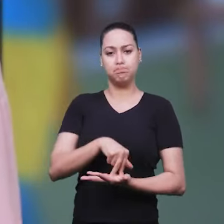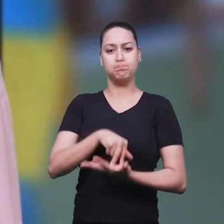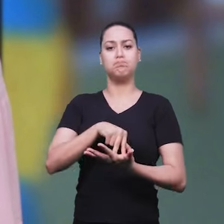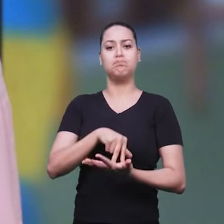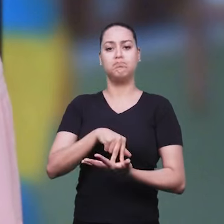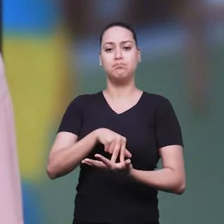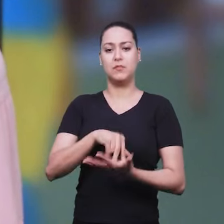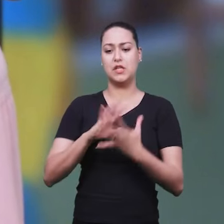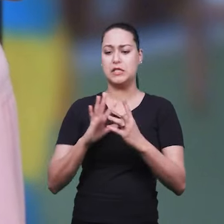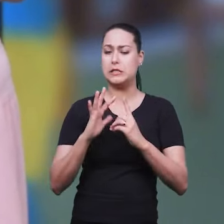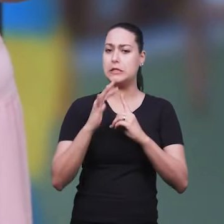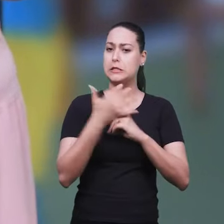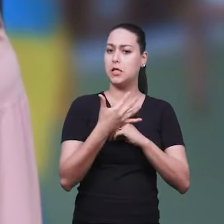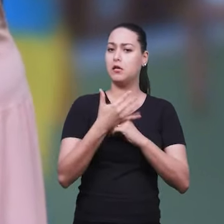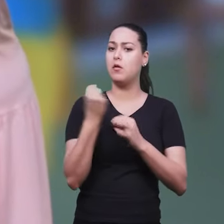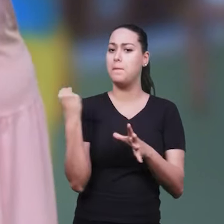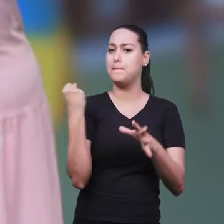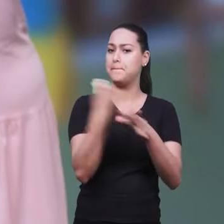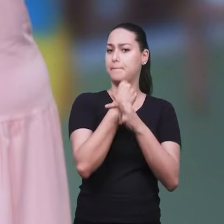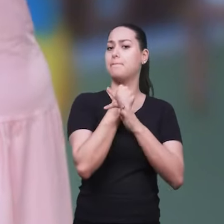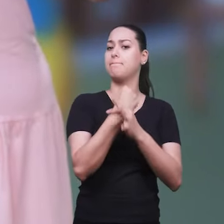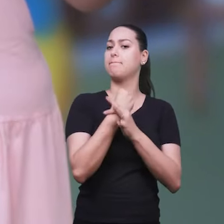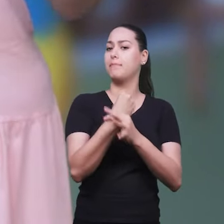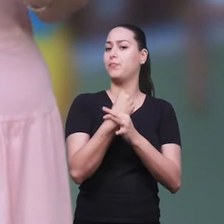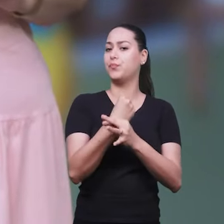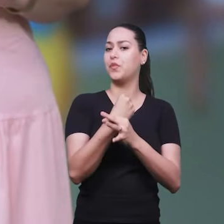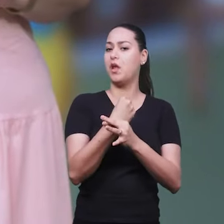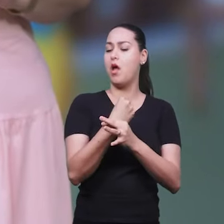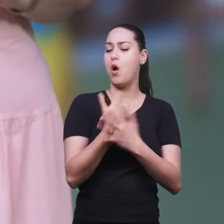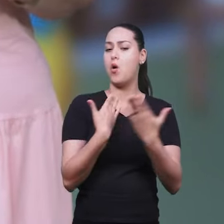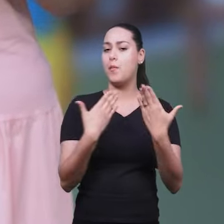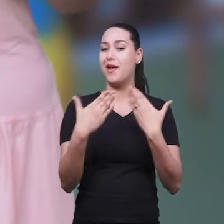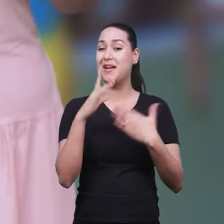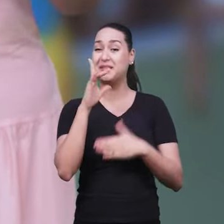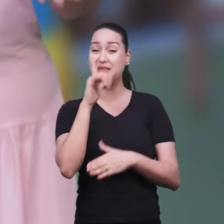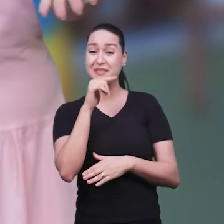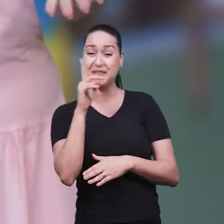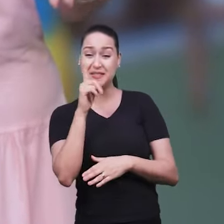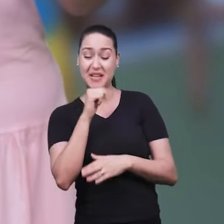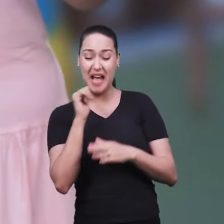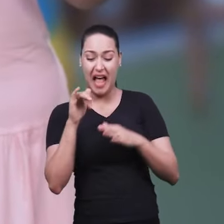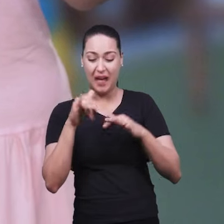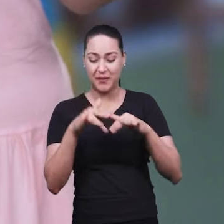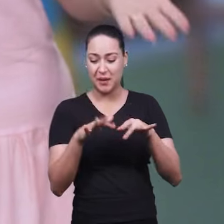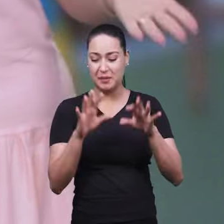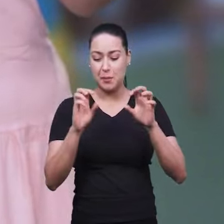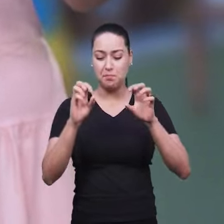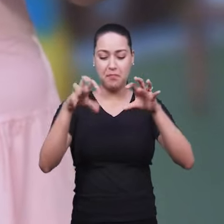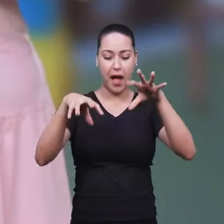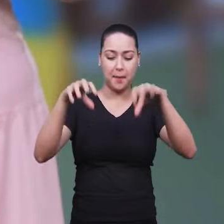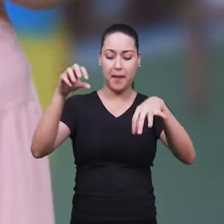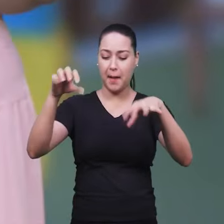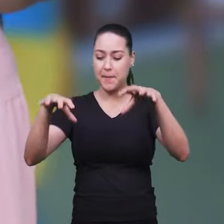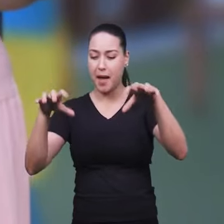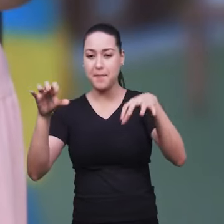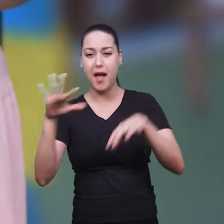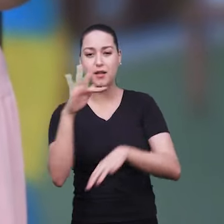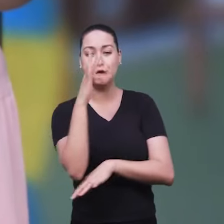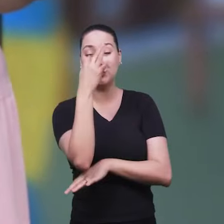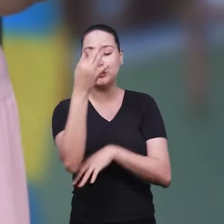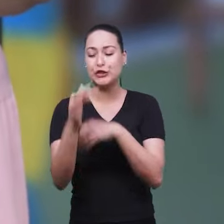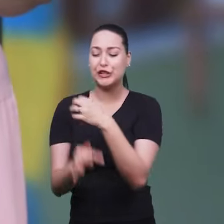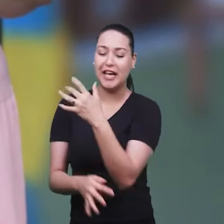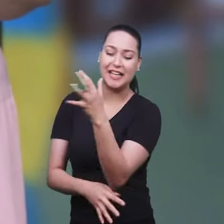firmes, seguros, como um jardim que é regado, que é molhado para as flores ficarem